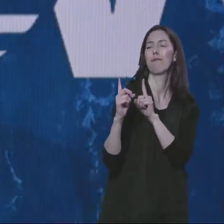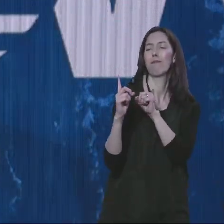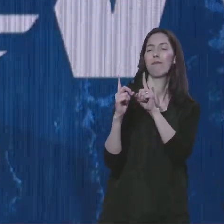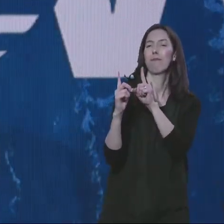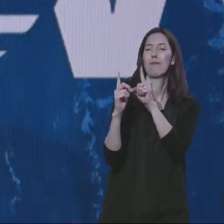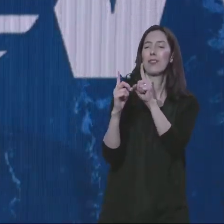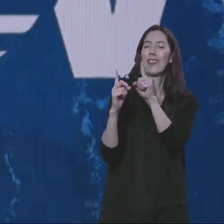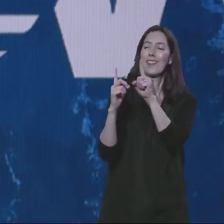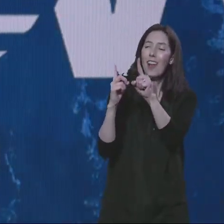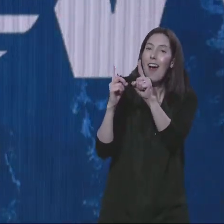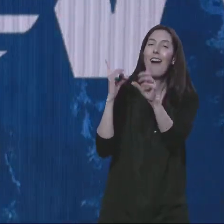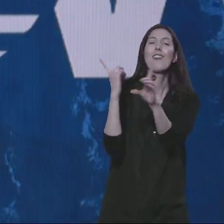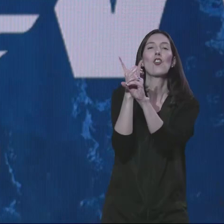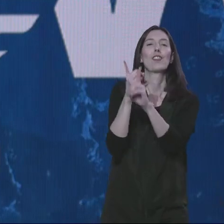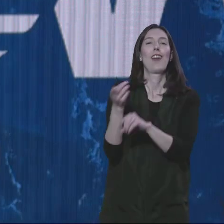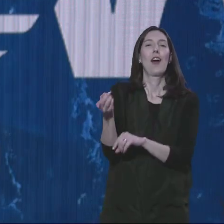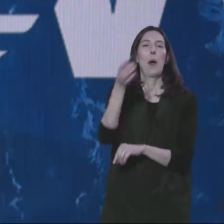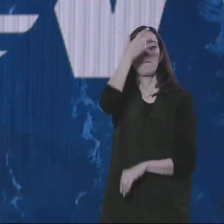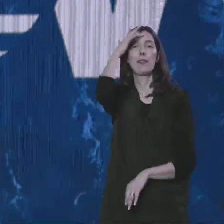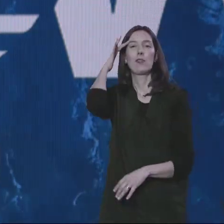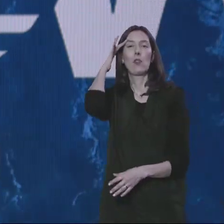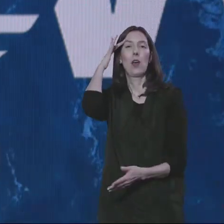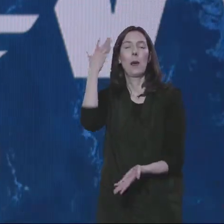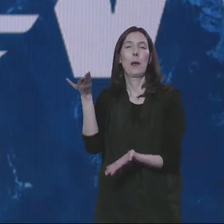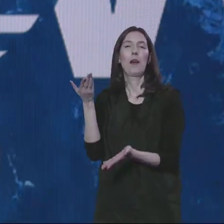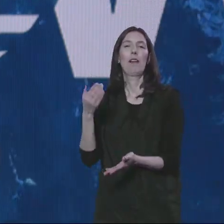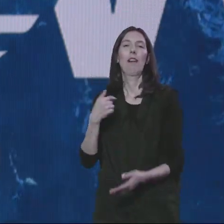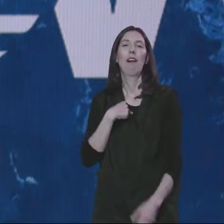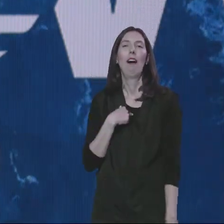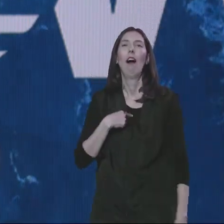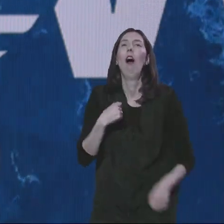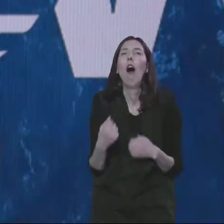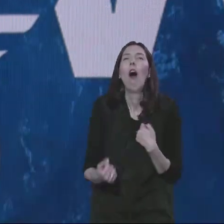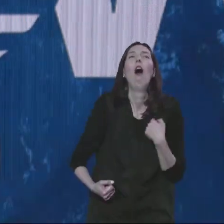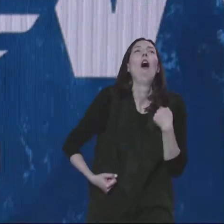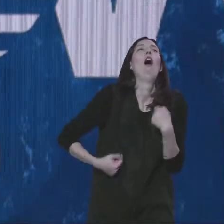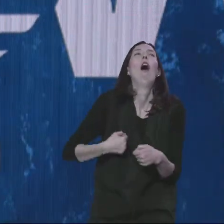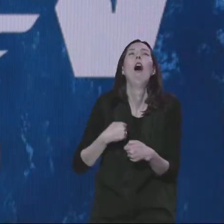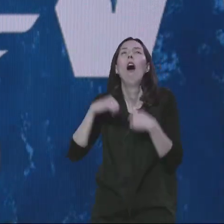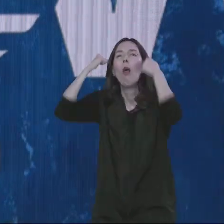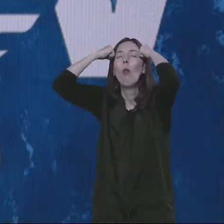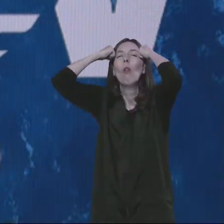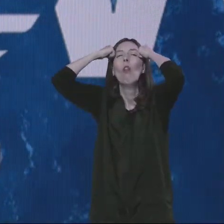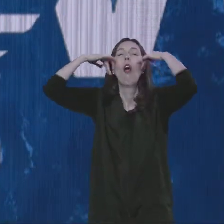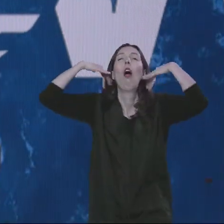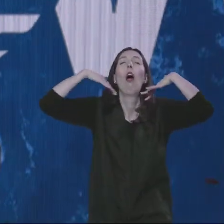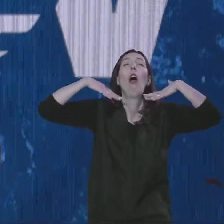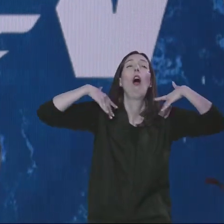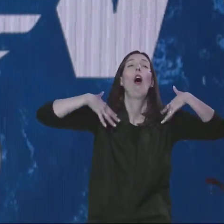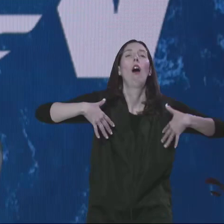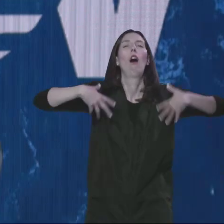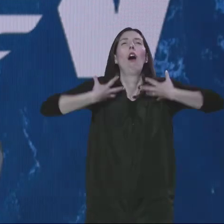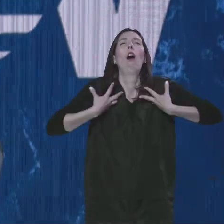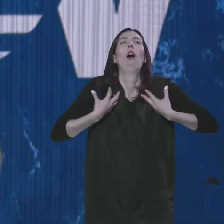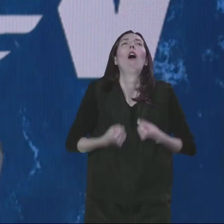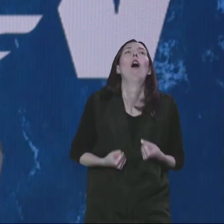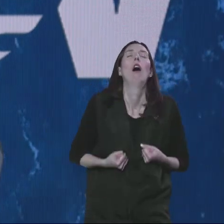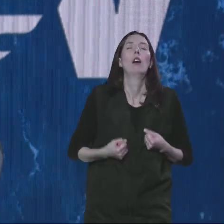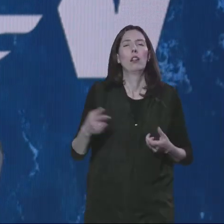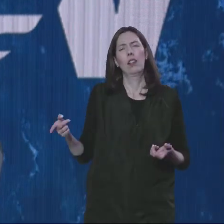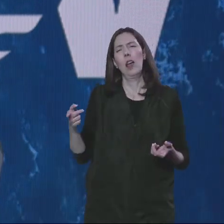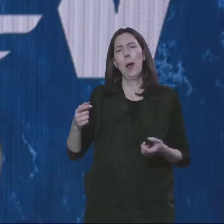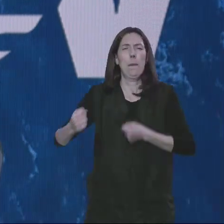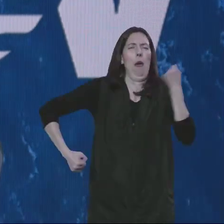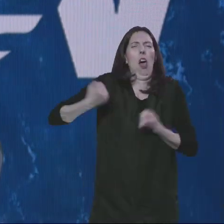trotinho, e o cara lá morrendo. Por quê? Porque ele deu um pique sinistro, achou que ia conseguir o parque